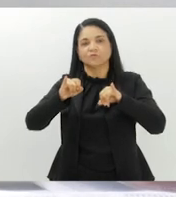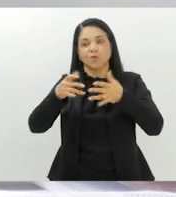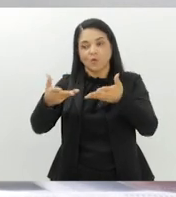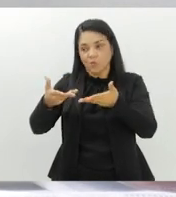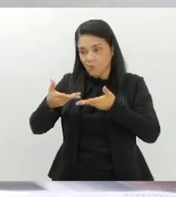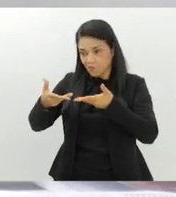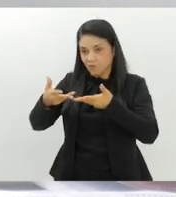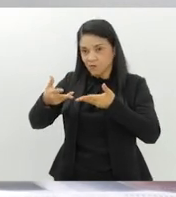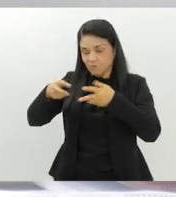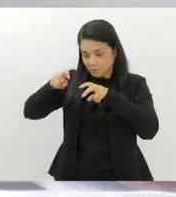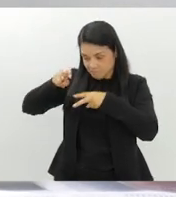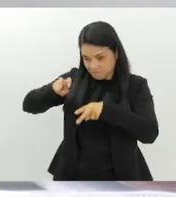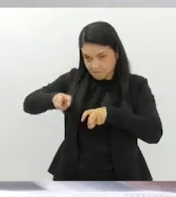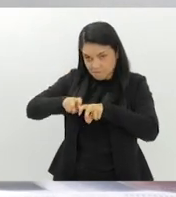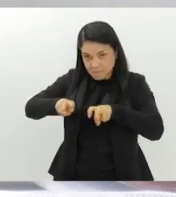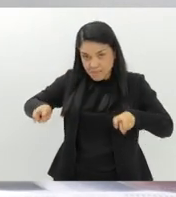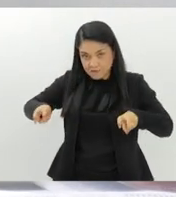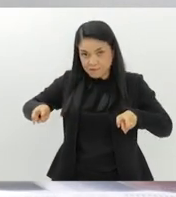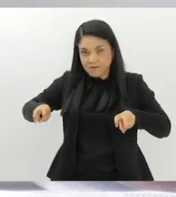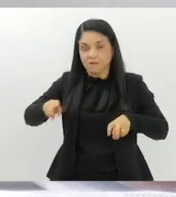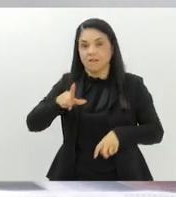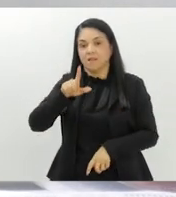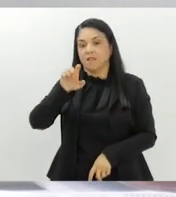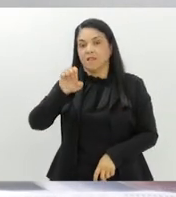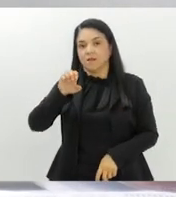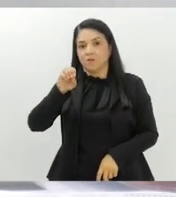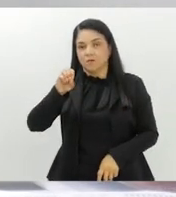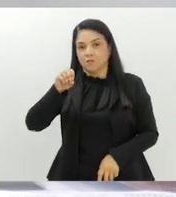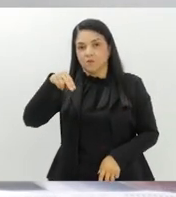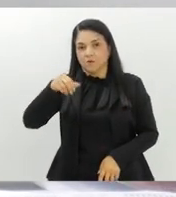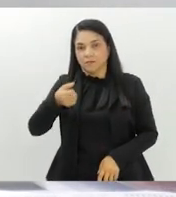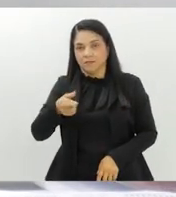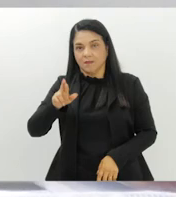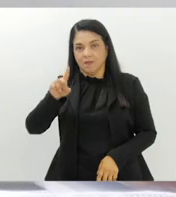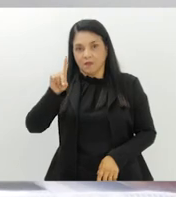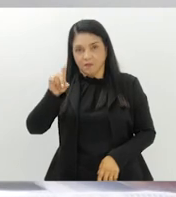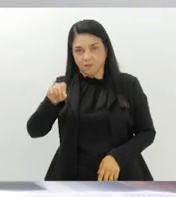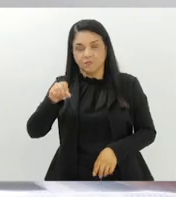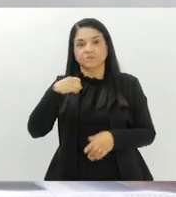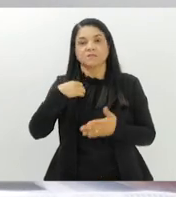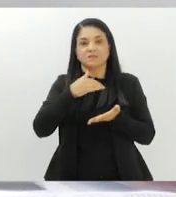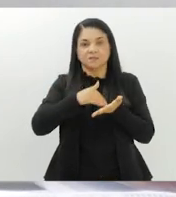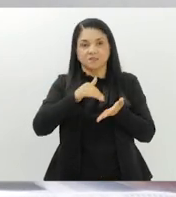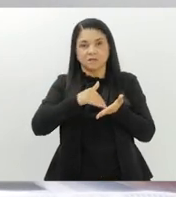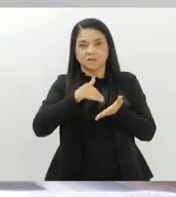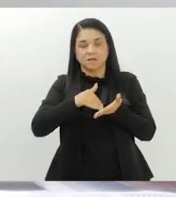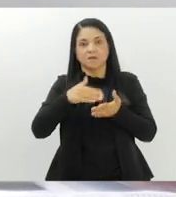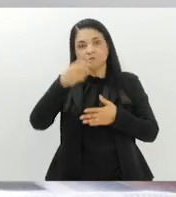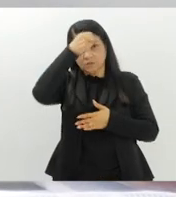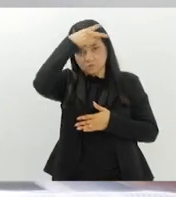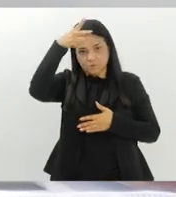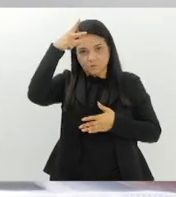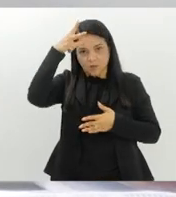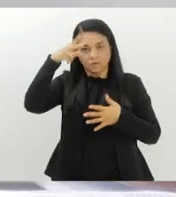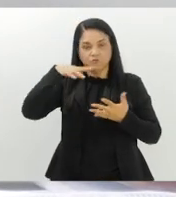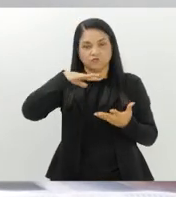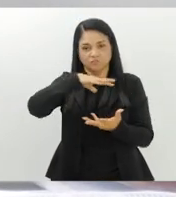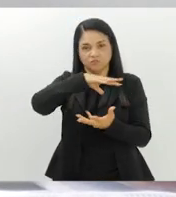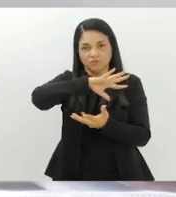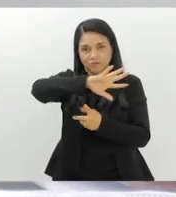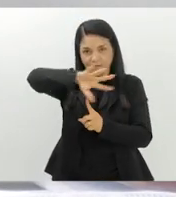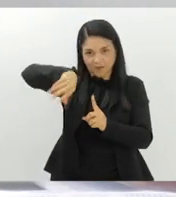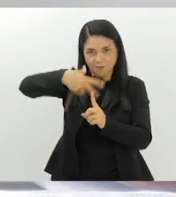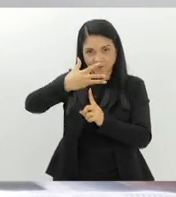a mesa conosco o Leonardo Matos, Secretaria Municipal de Meio Ambiente, Gerência de Povos Tradicionais.